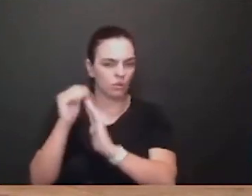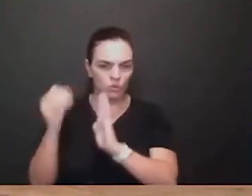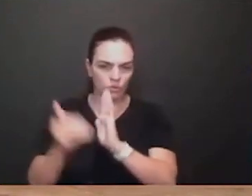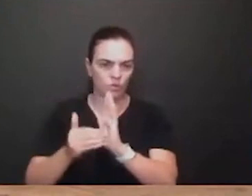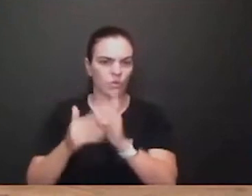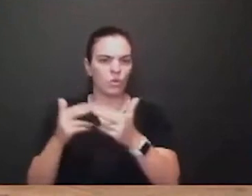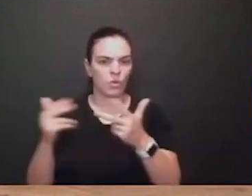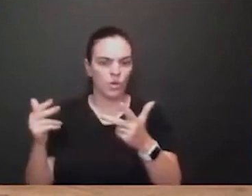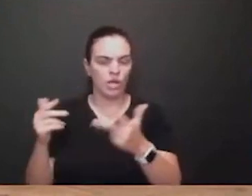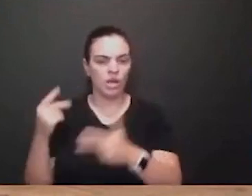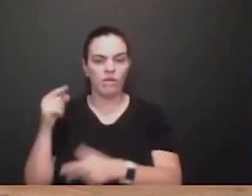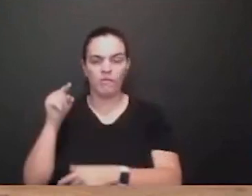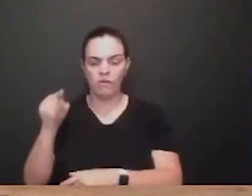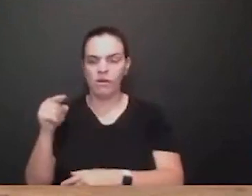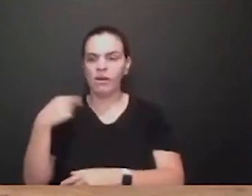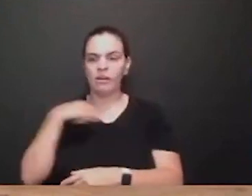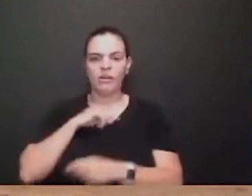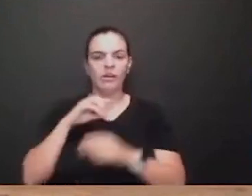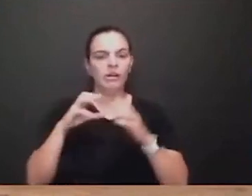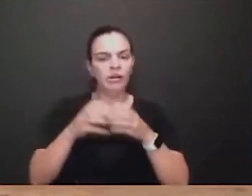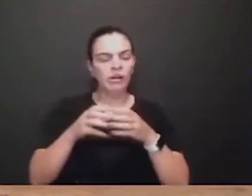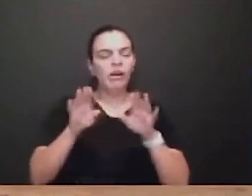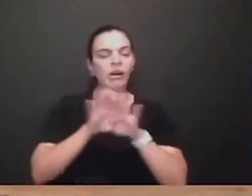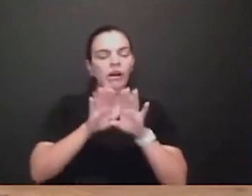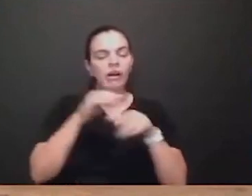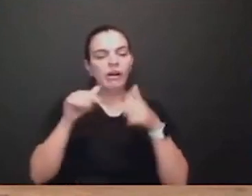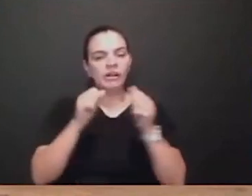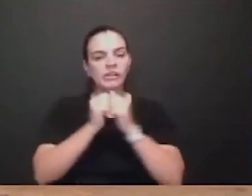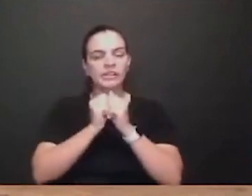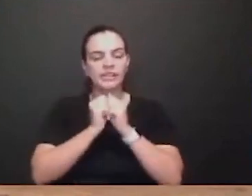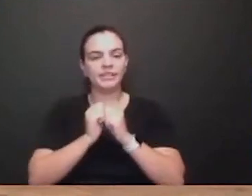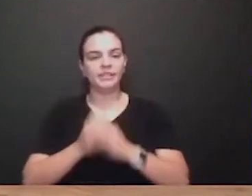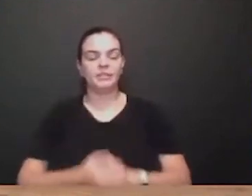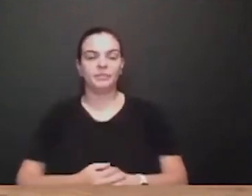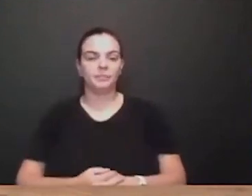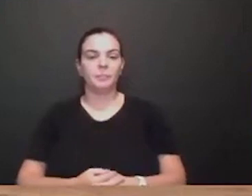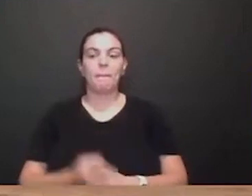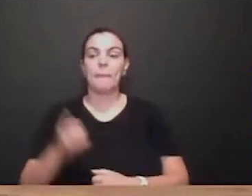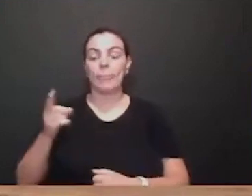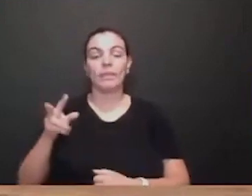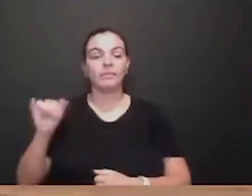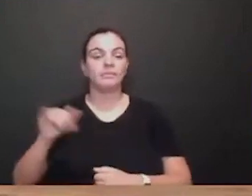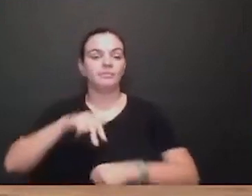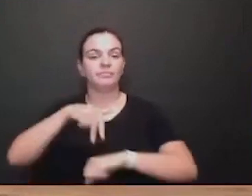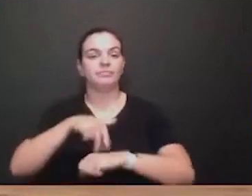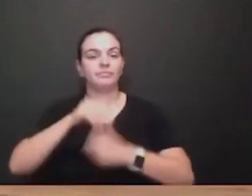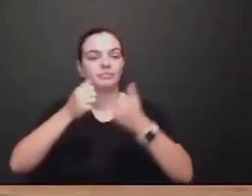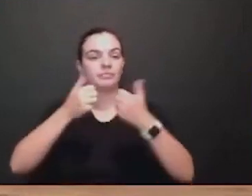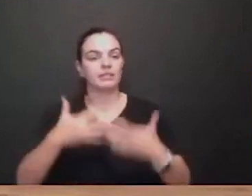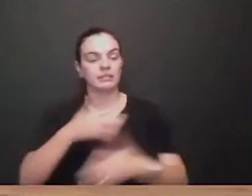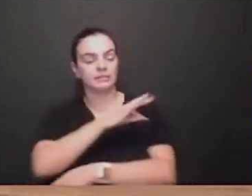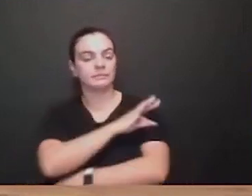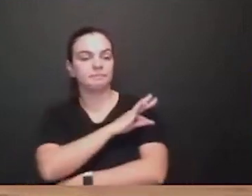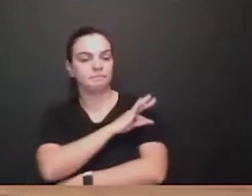da nossa equipe que trabalha lá com você. Vou passar a palavra para ela poder fazer a apresentação técnica, e,